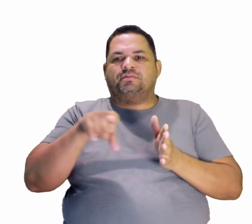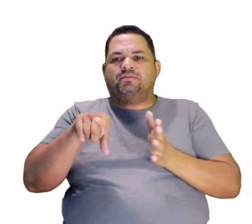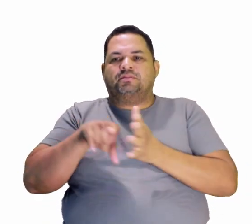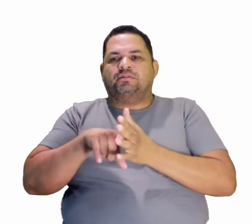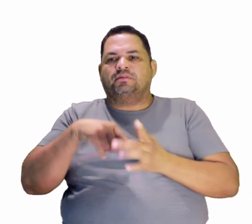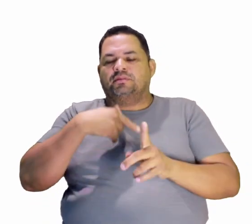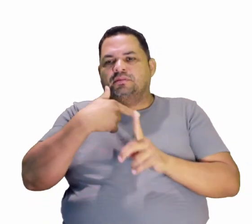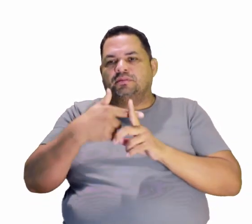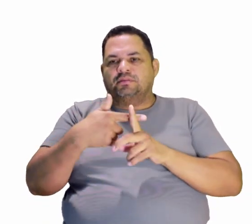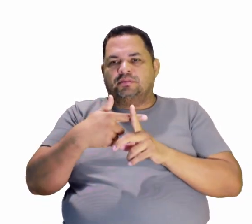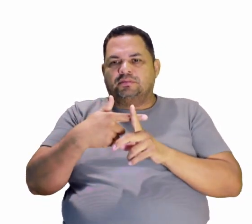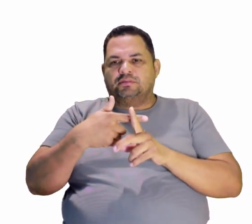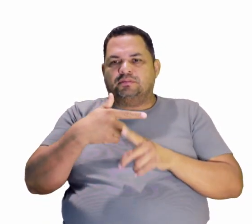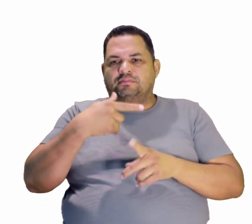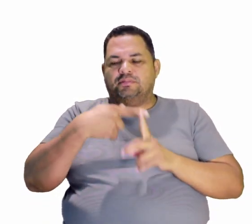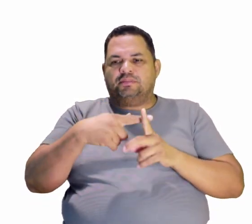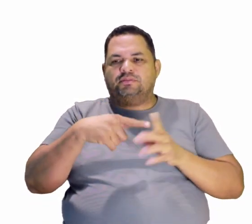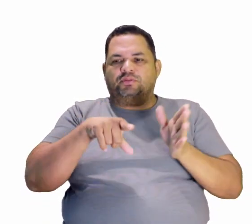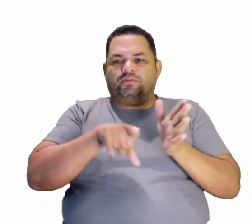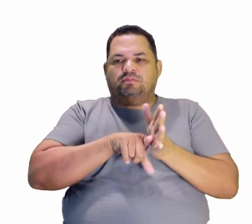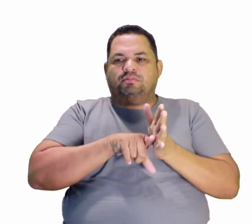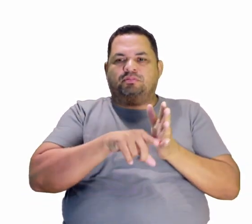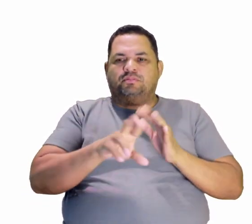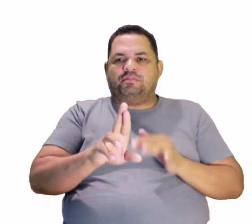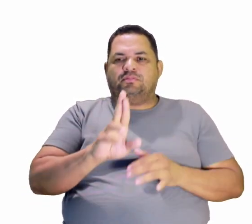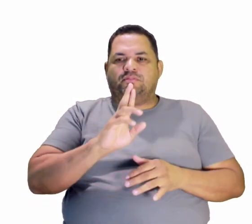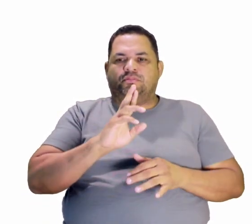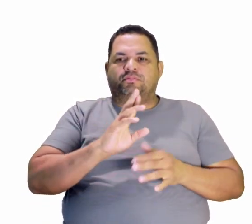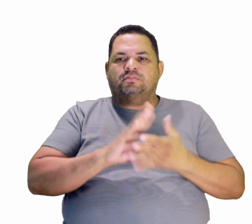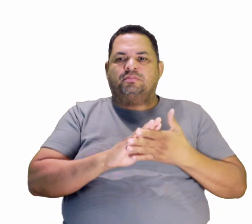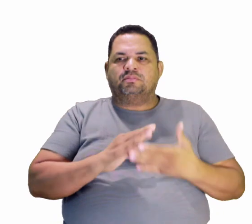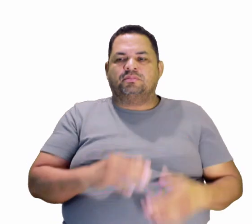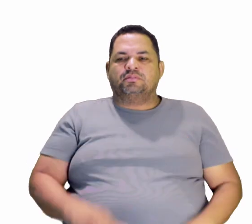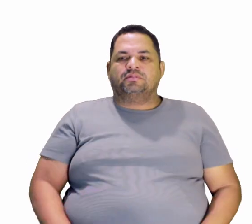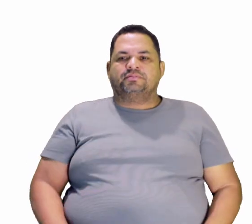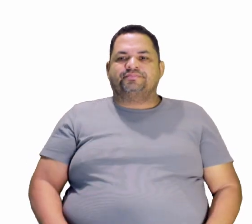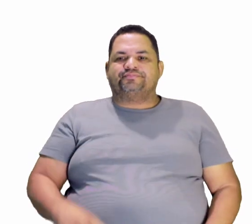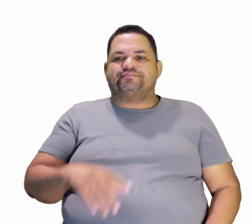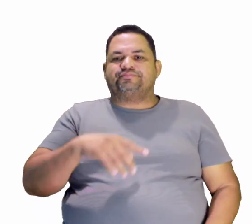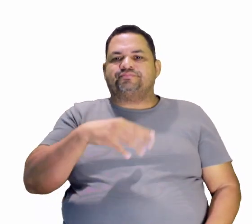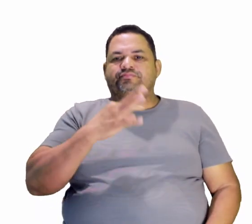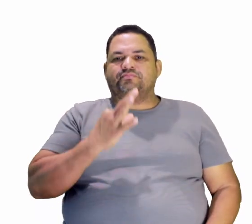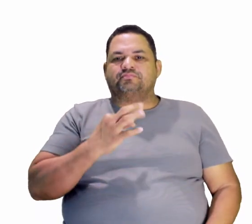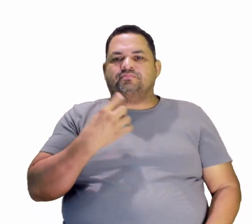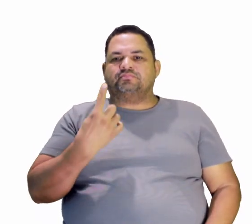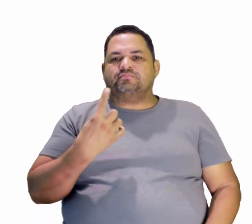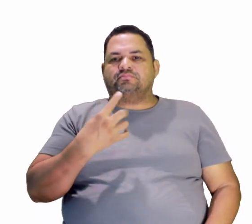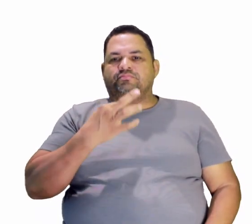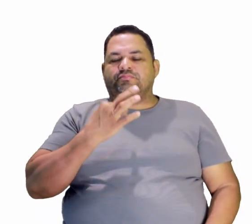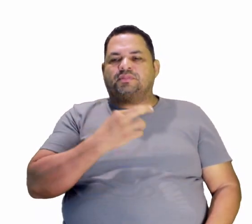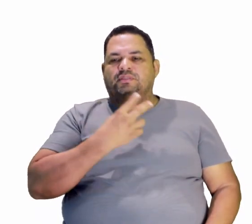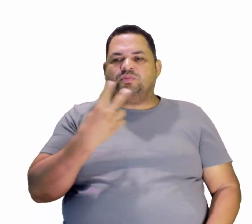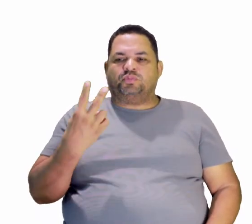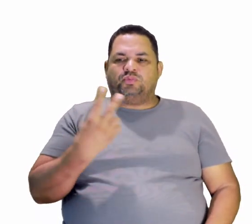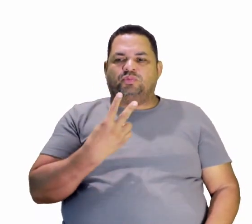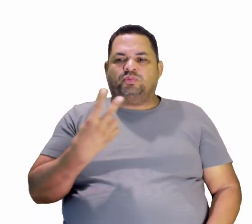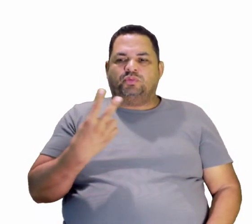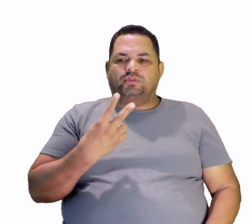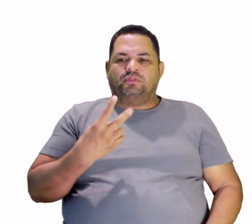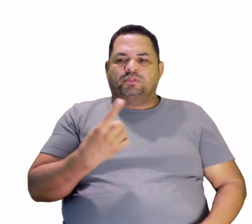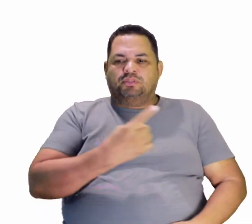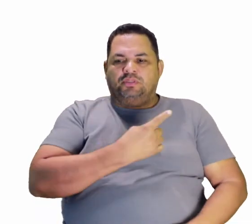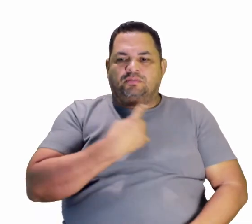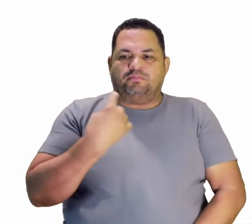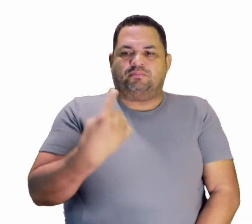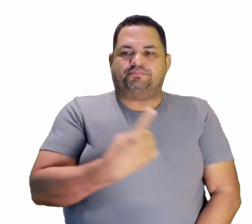4. Mais ou menos, sabendo então uma resposta com mais, outra com menos. T1, T uma linha, T2 linhas. Nós tínhamos